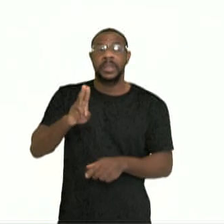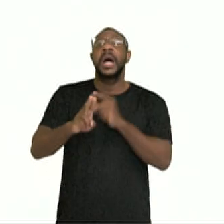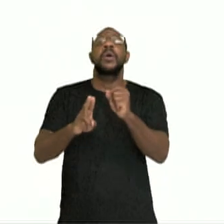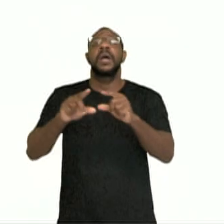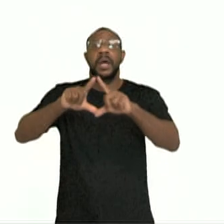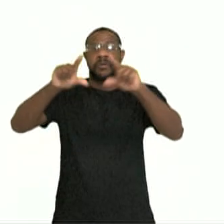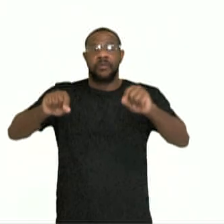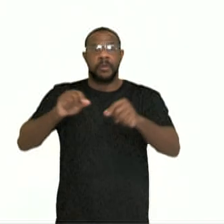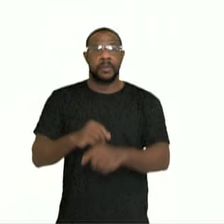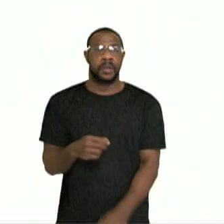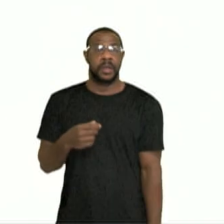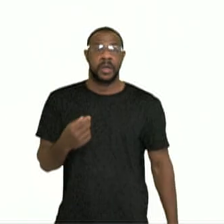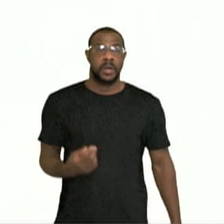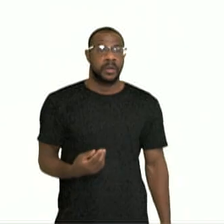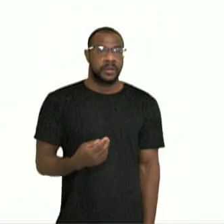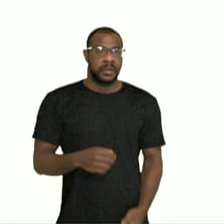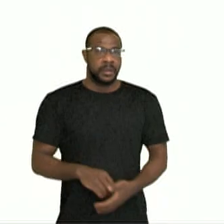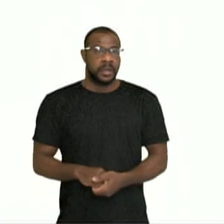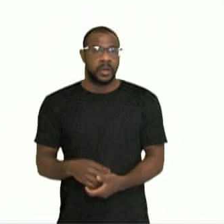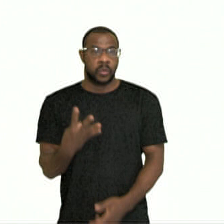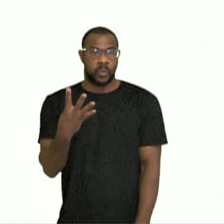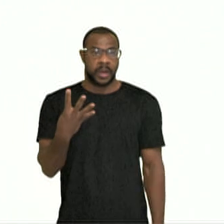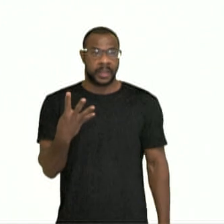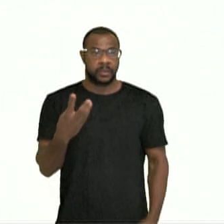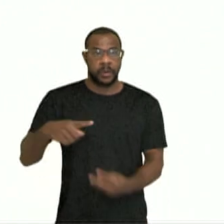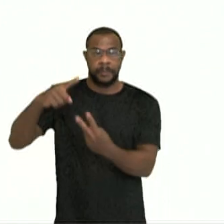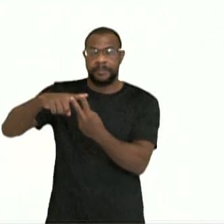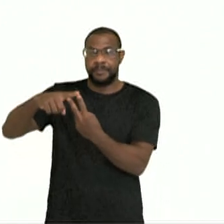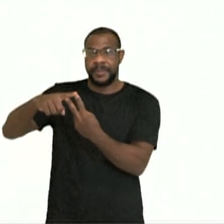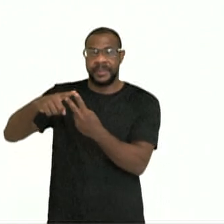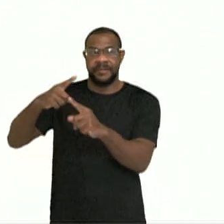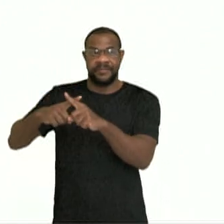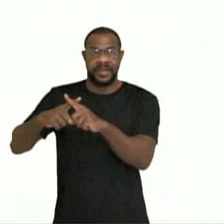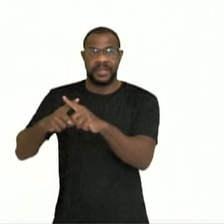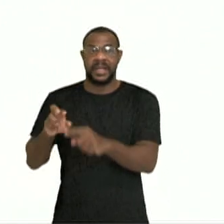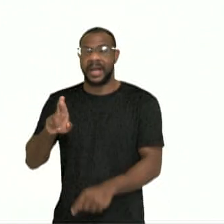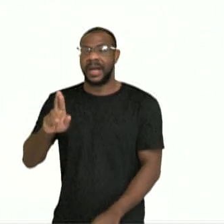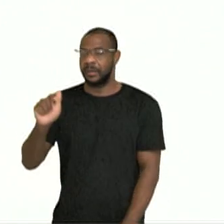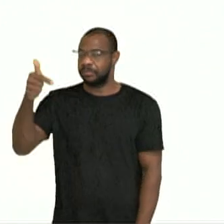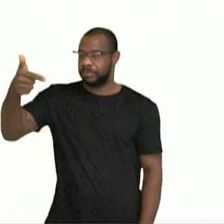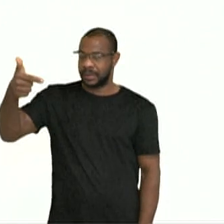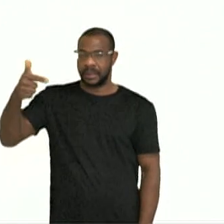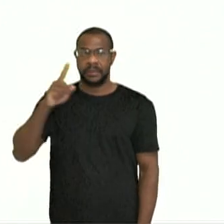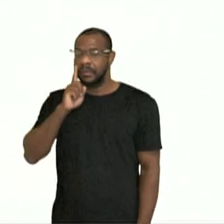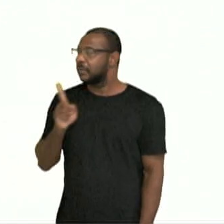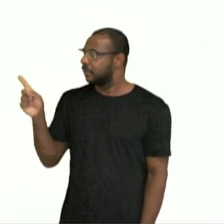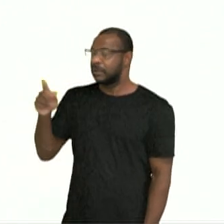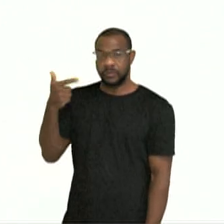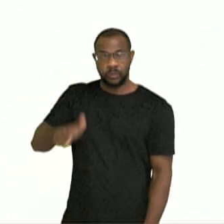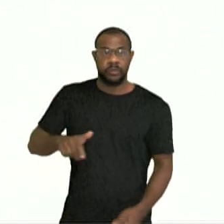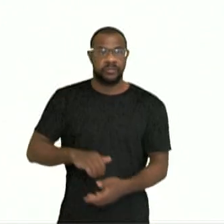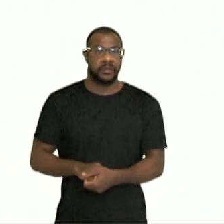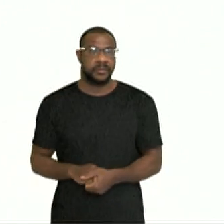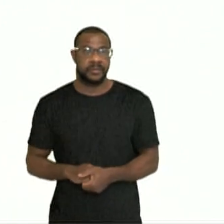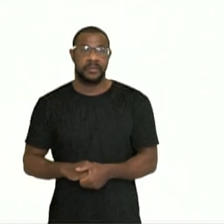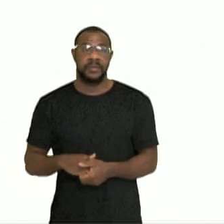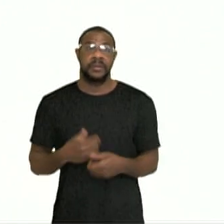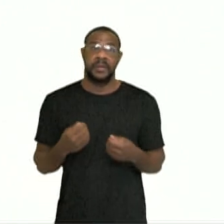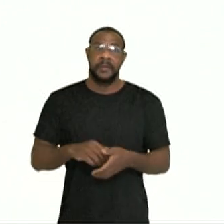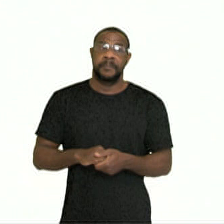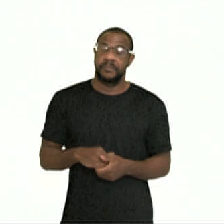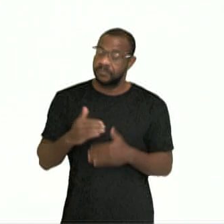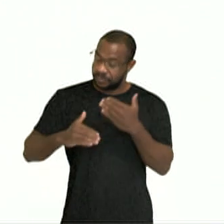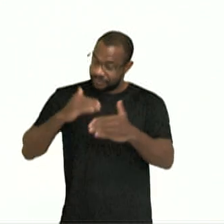seguinte, 4π vezes o raio da esfera ao quadrado. Então, de novo, estamos